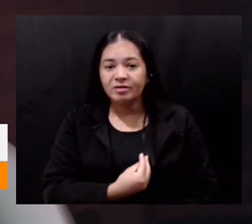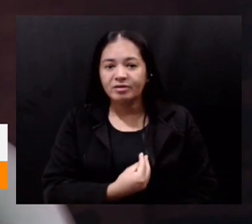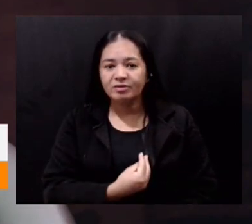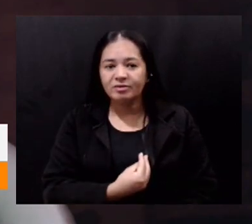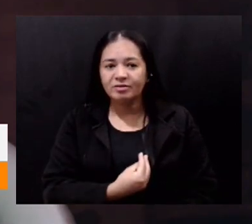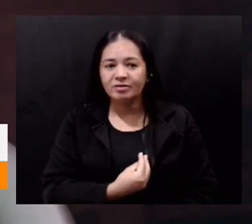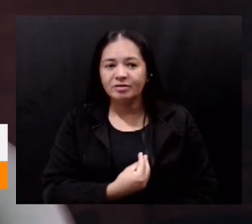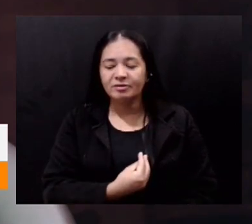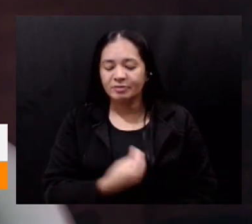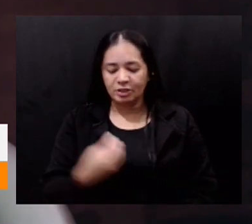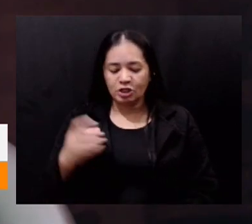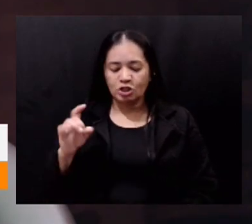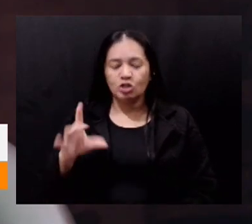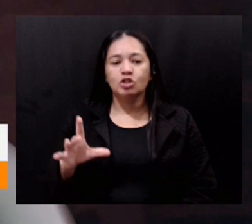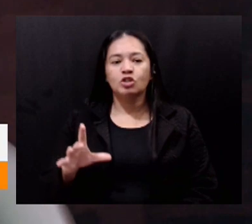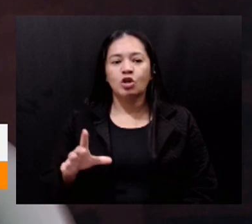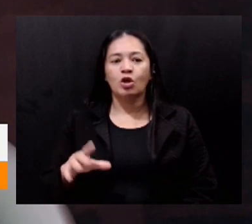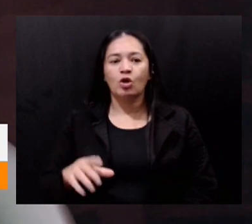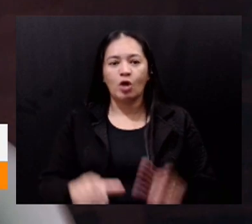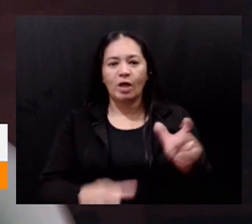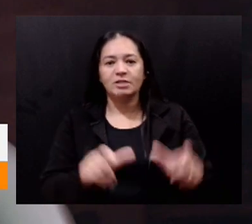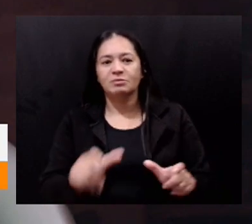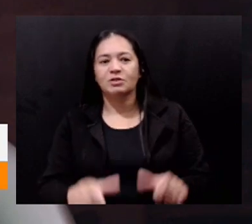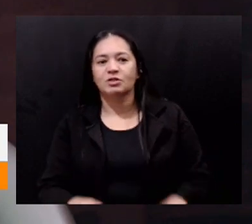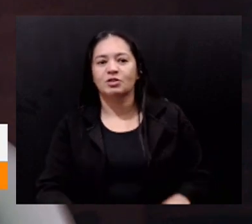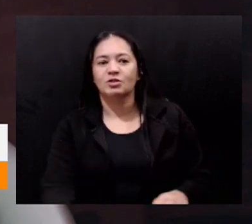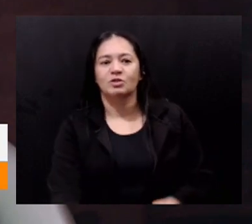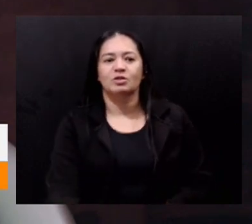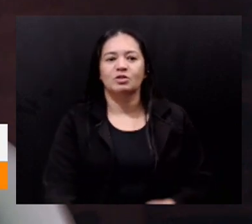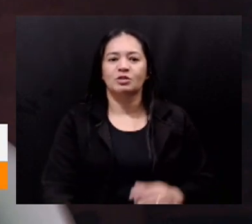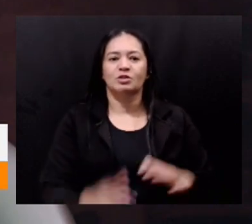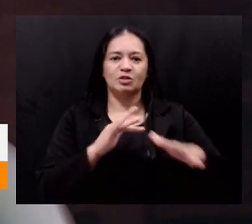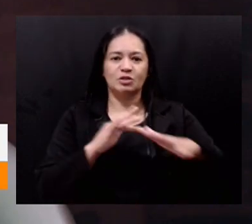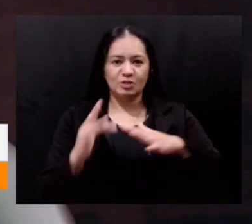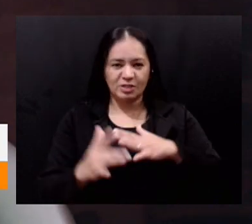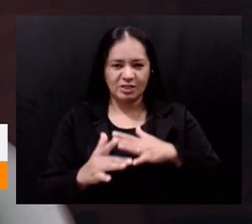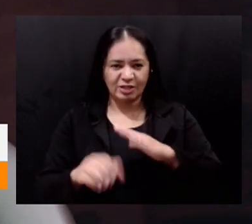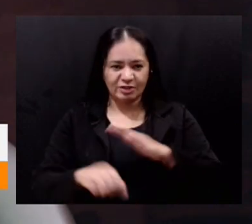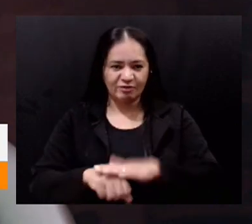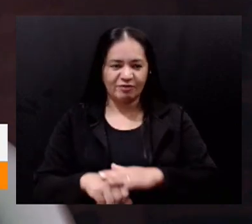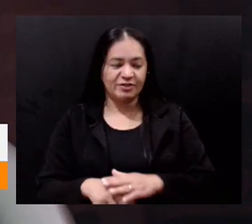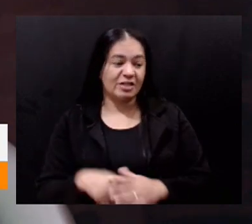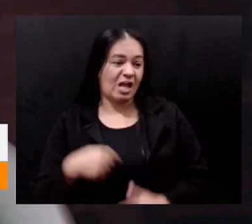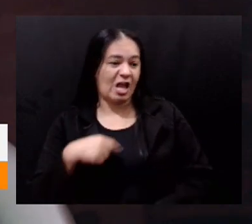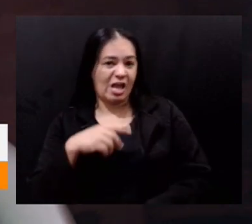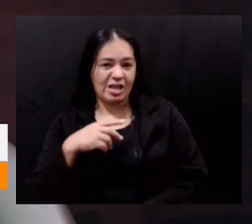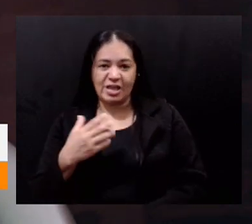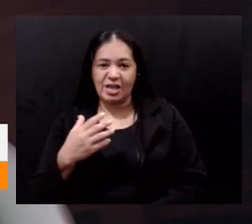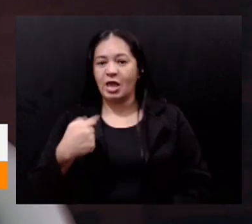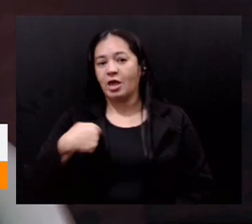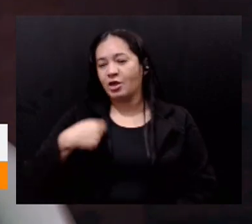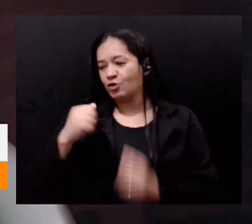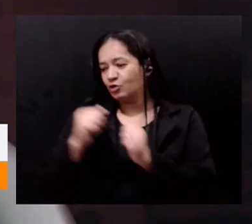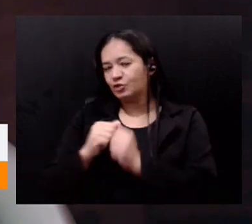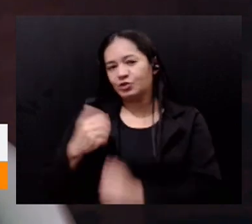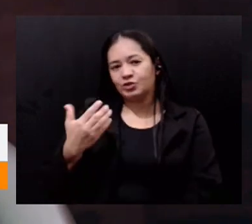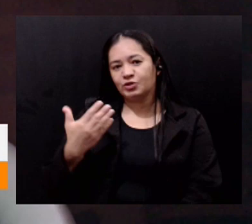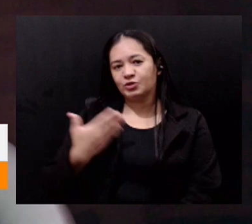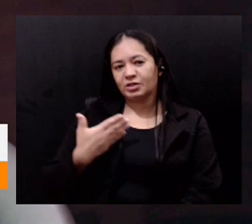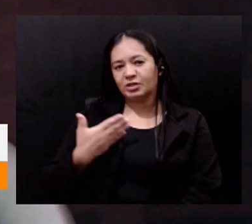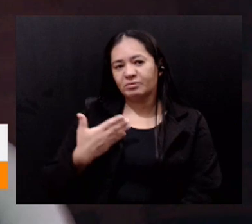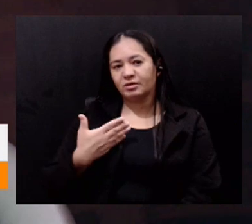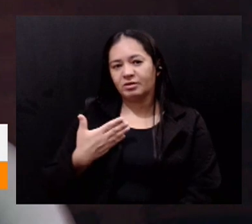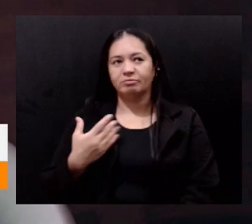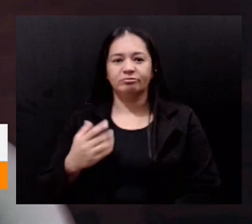o que os outros, o que a internet está conduzindo, do tipo: "Ai, olha eu com meus amigos todo final de semana". Se você se